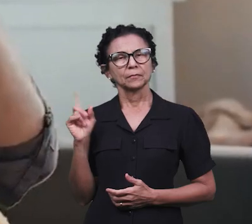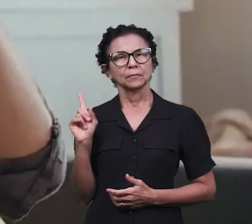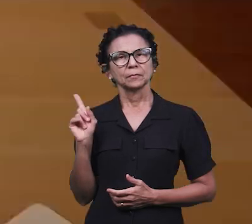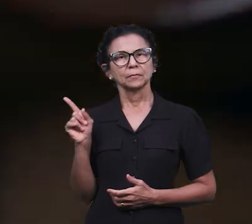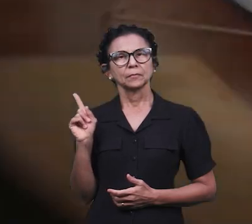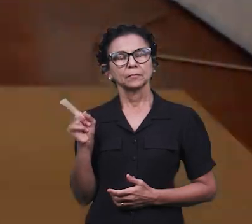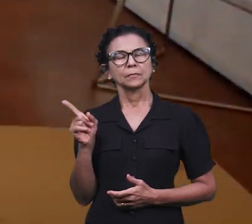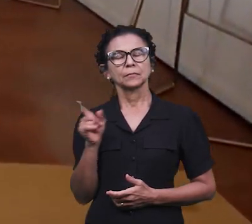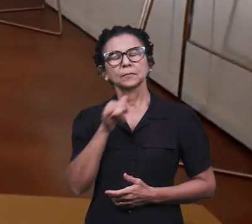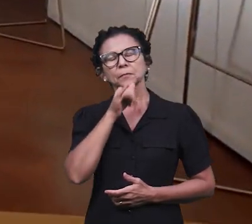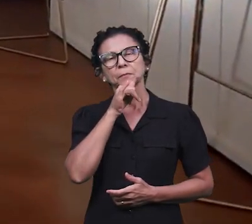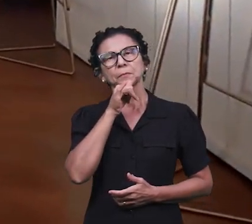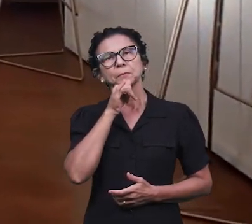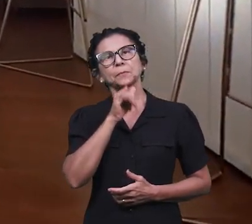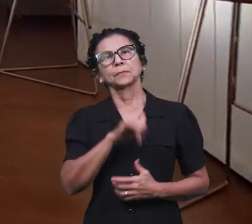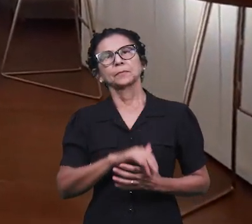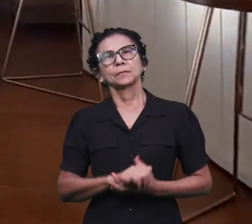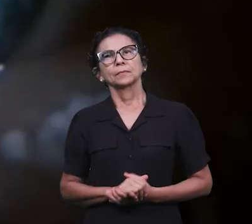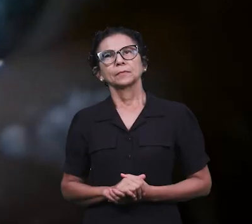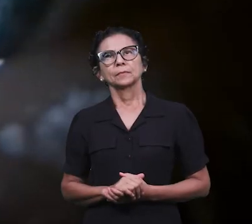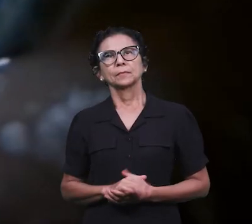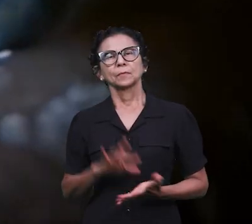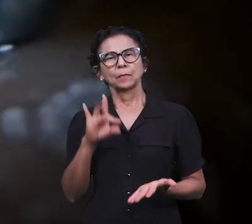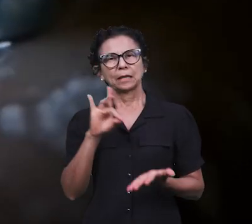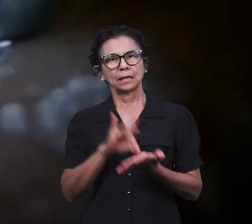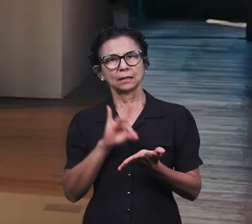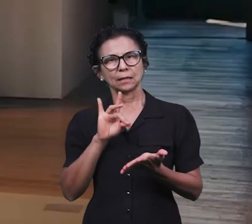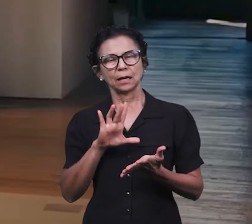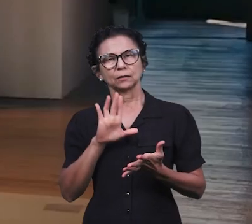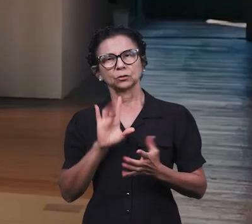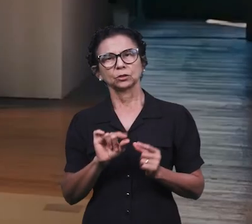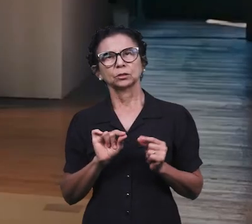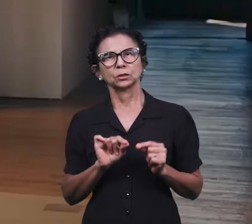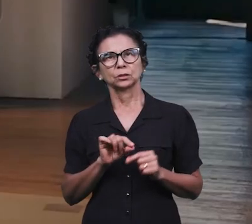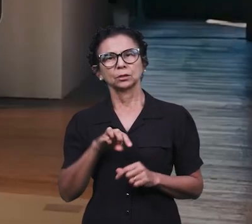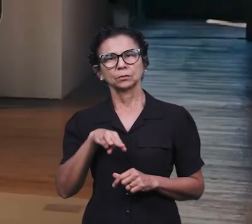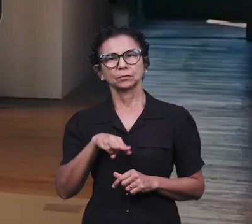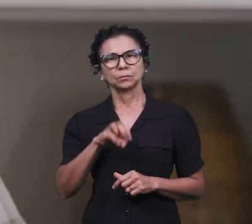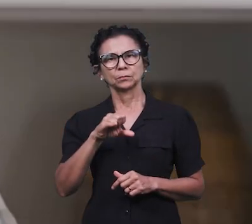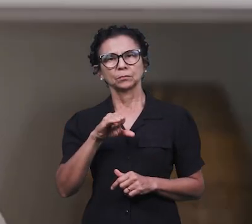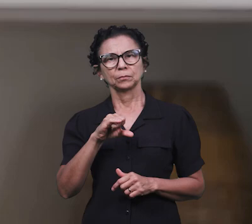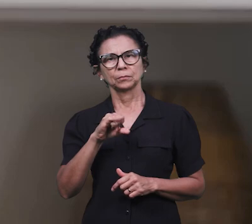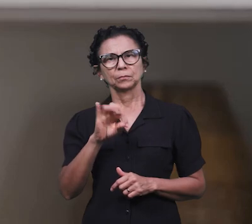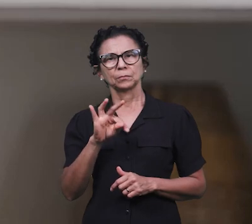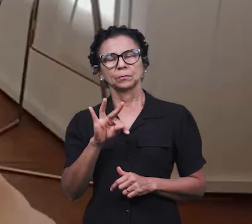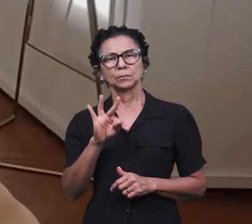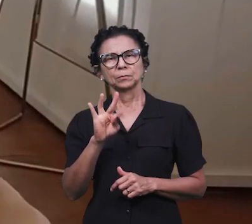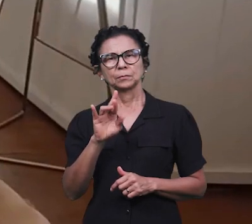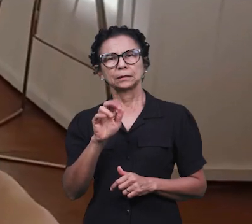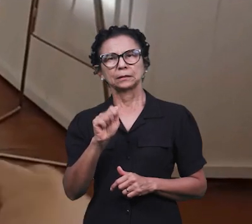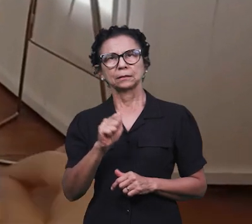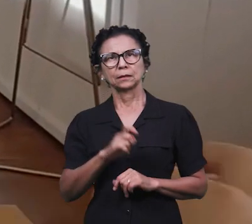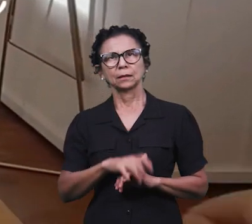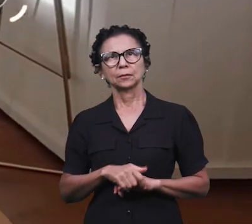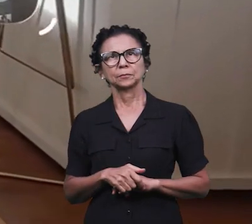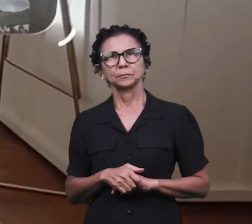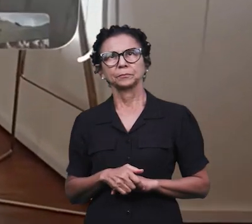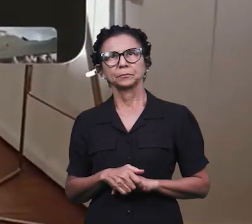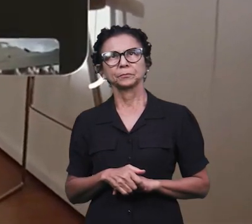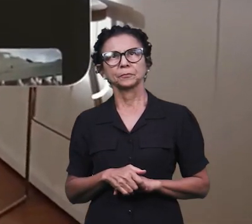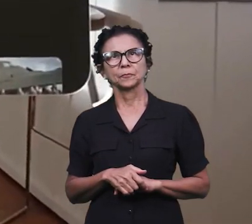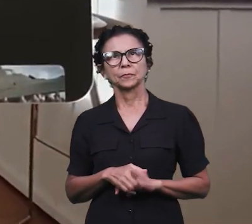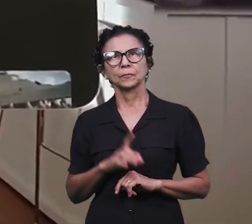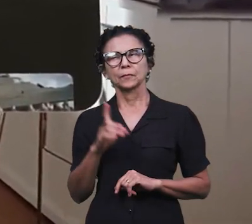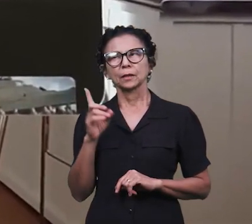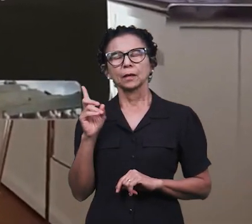Aqui, um outro exemplo também que a gente fala de realidade mista, né? Metaverso com realidade aumentada. A pessoa colocou